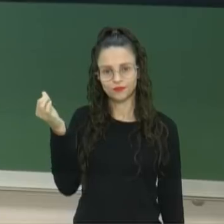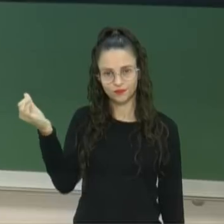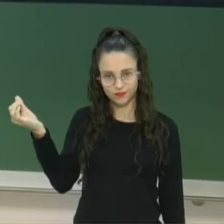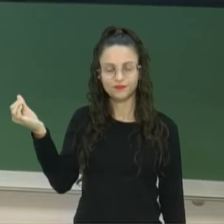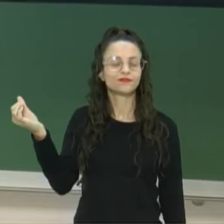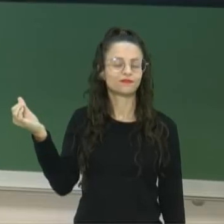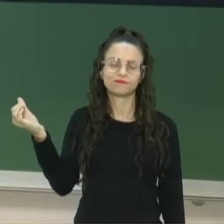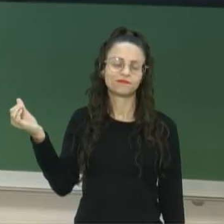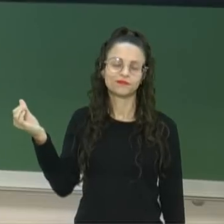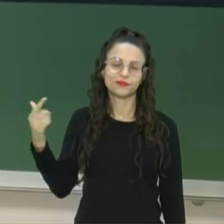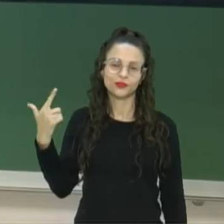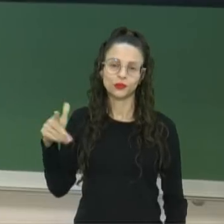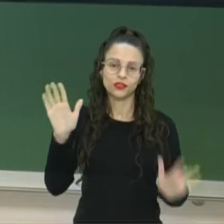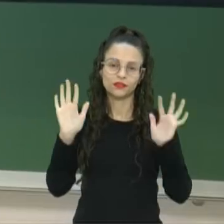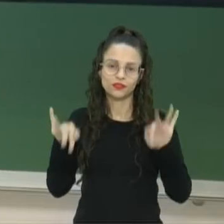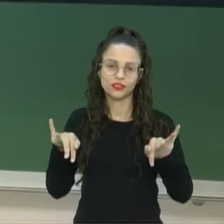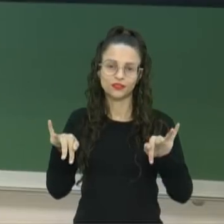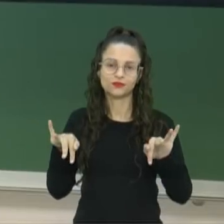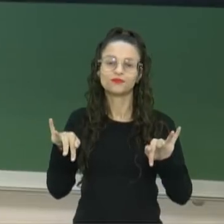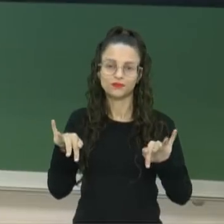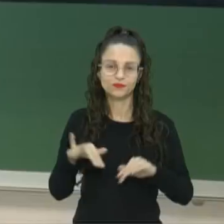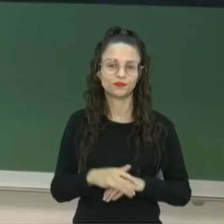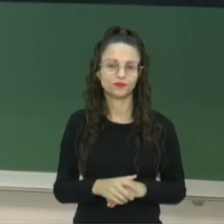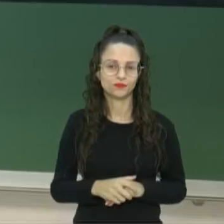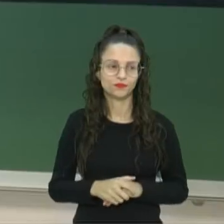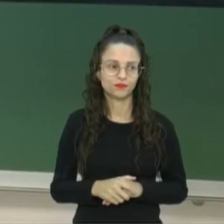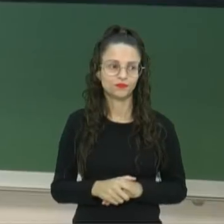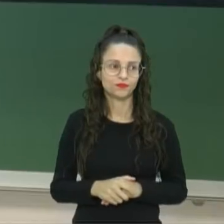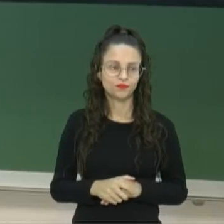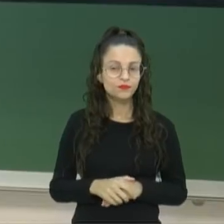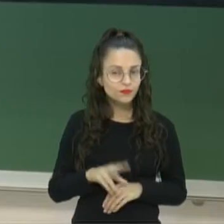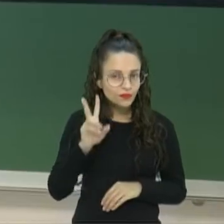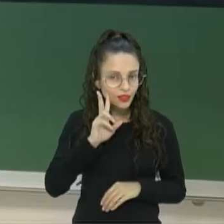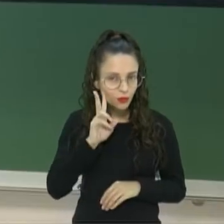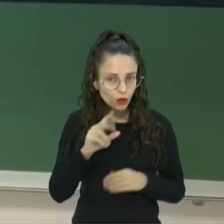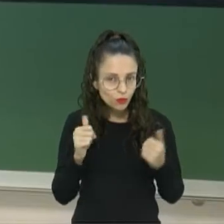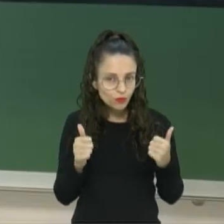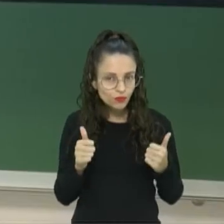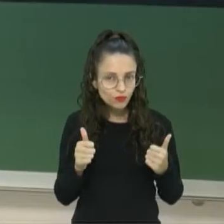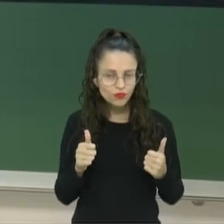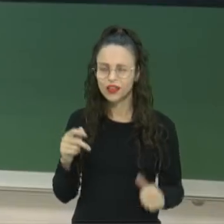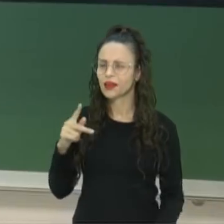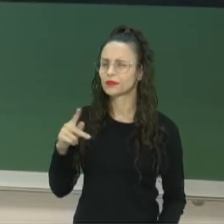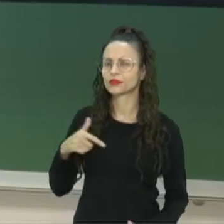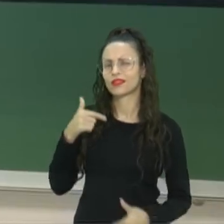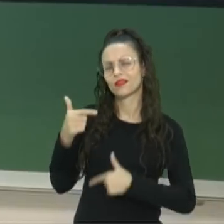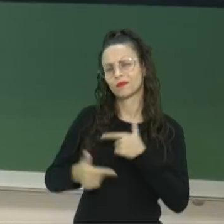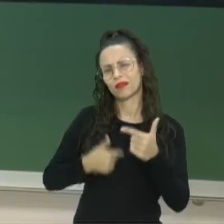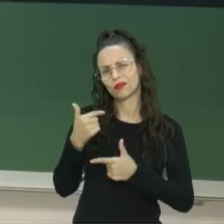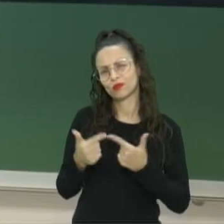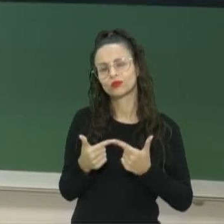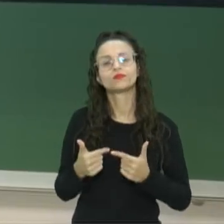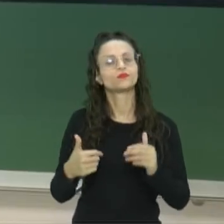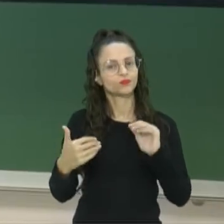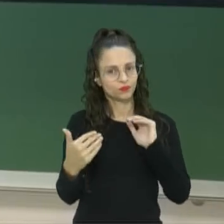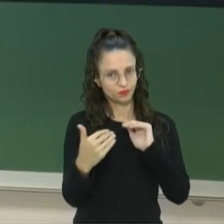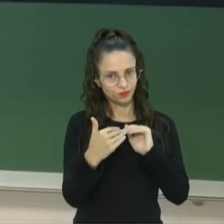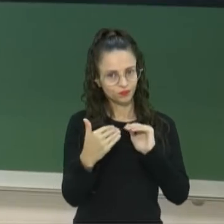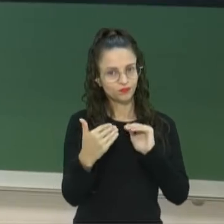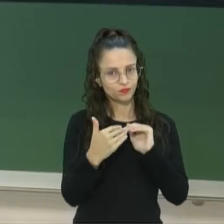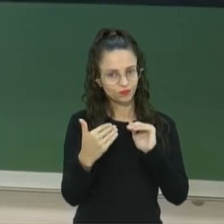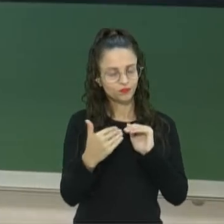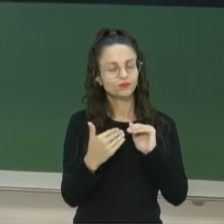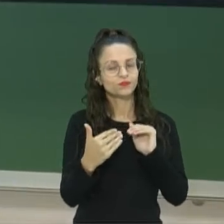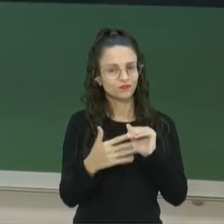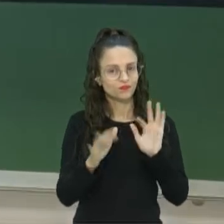7,1666666666 não termina a conta nunca mais na vida. Mas deu para lembrar? Ai, professora, que trabalhoso. Concordo, é